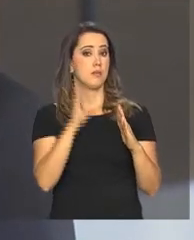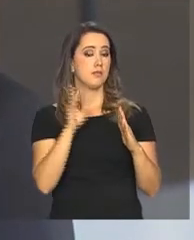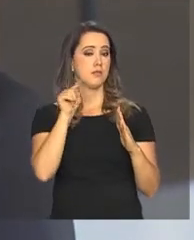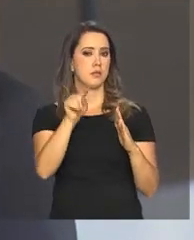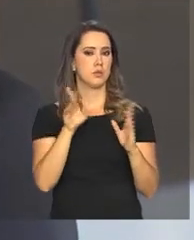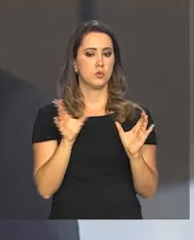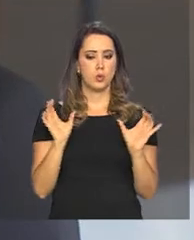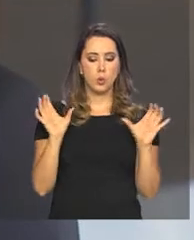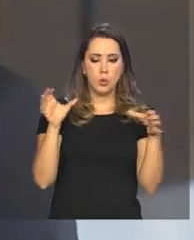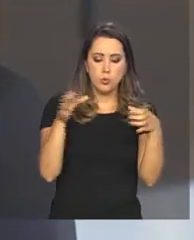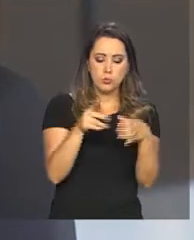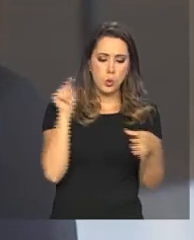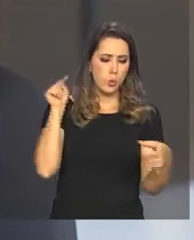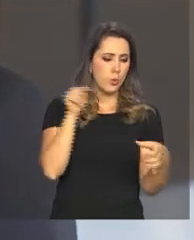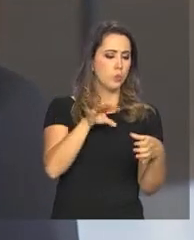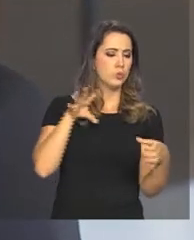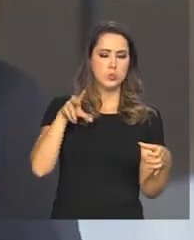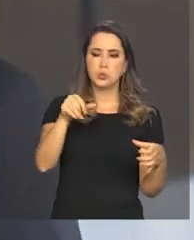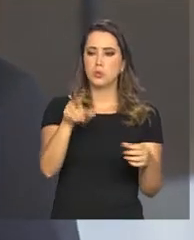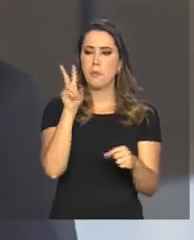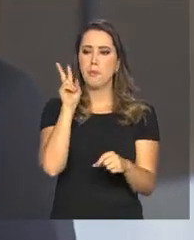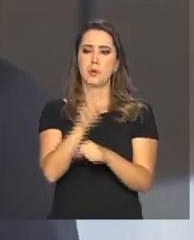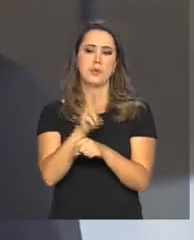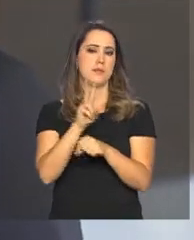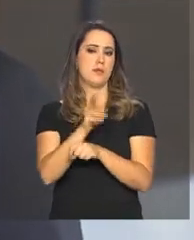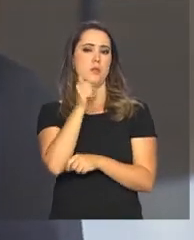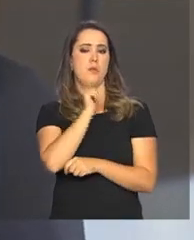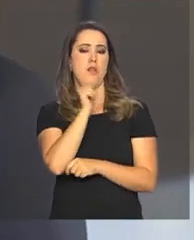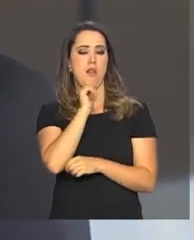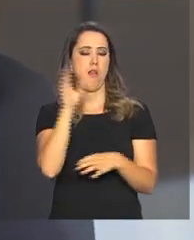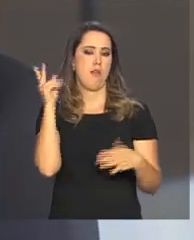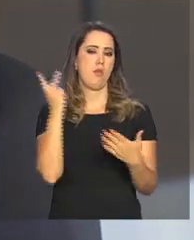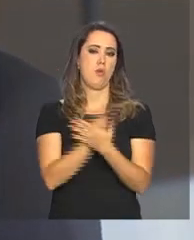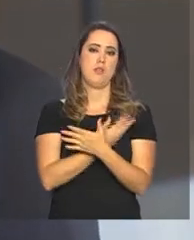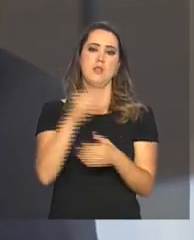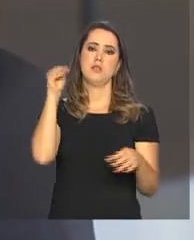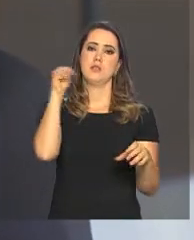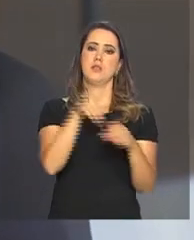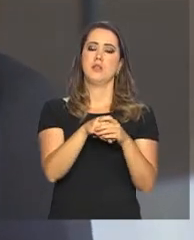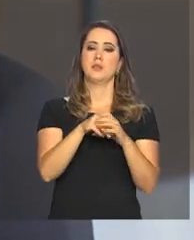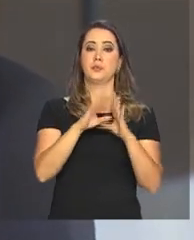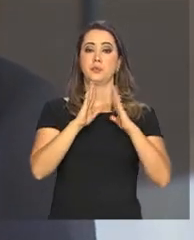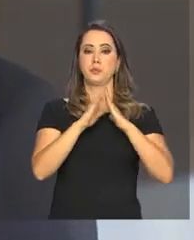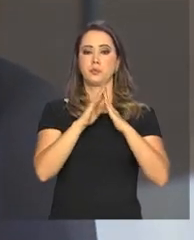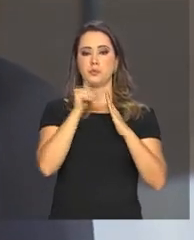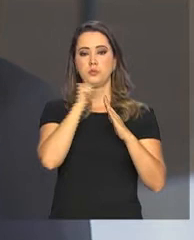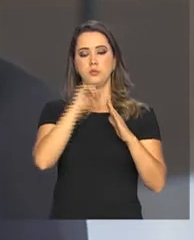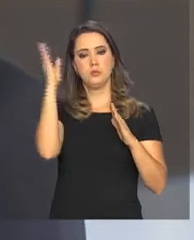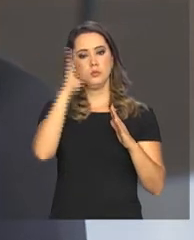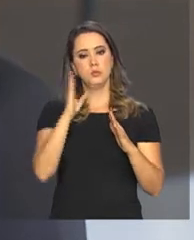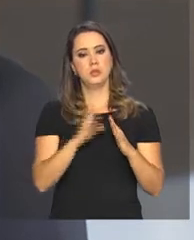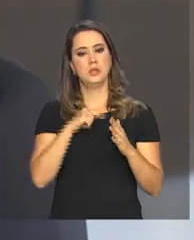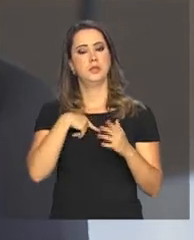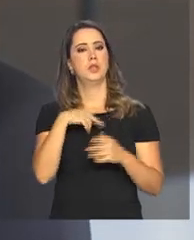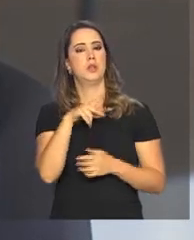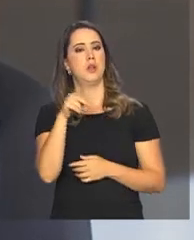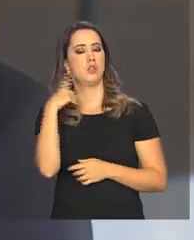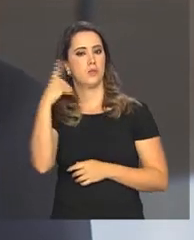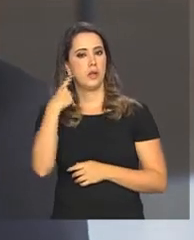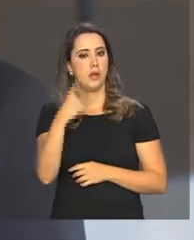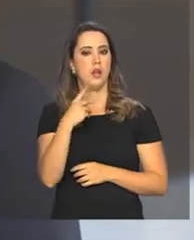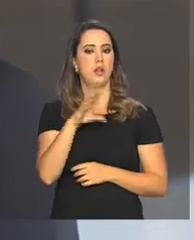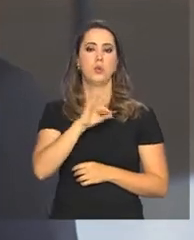todo tipo de atendimento da rede de proteção à mulher é defensoria pública promotoria é